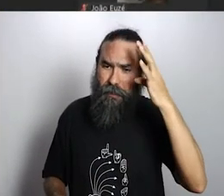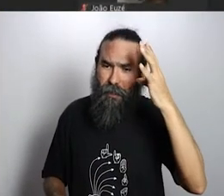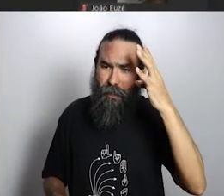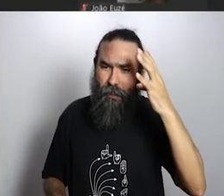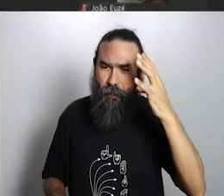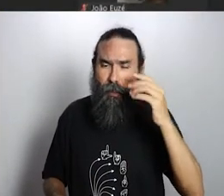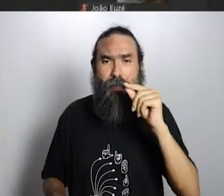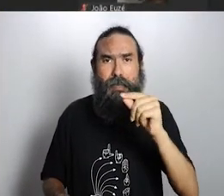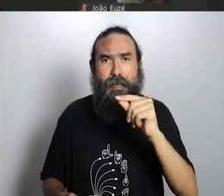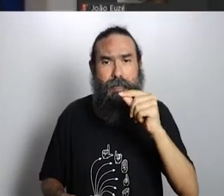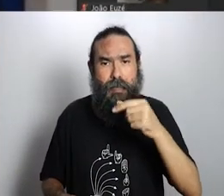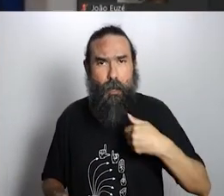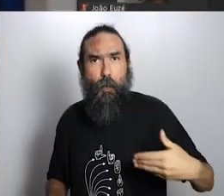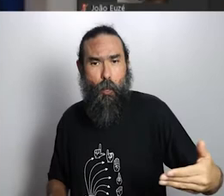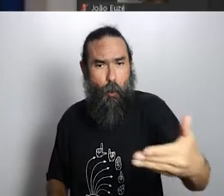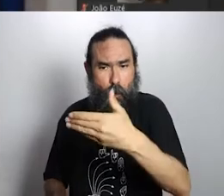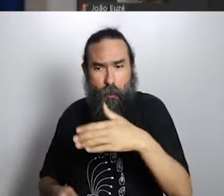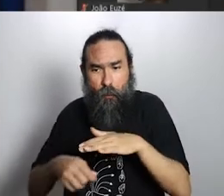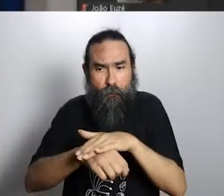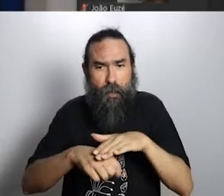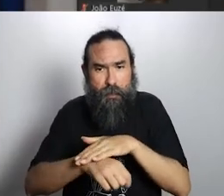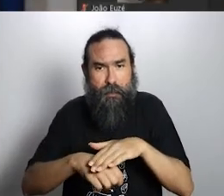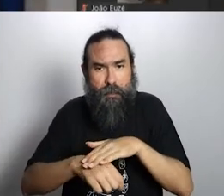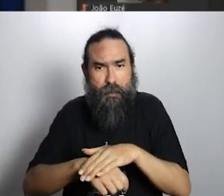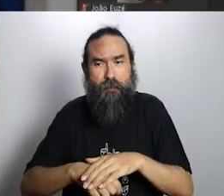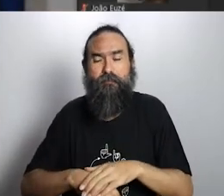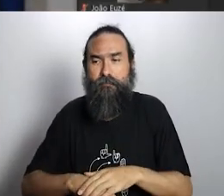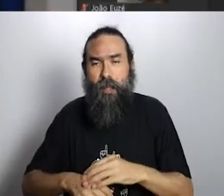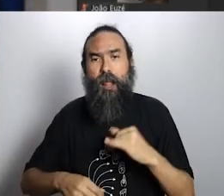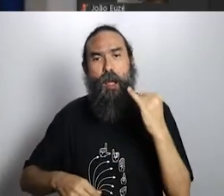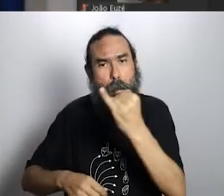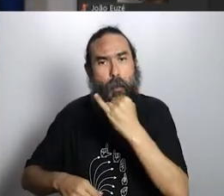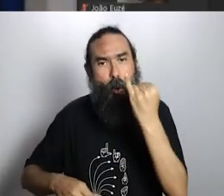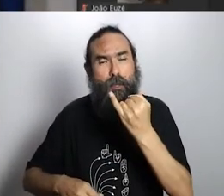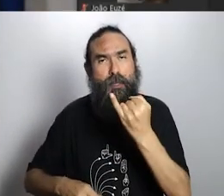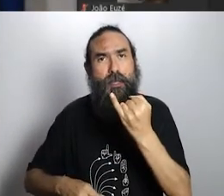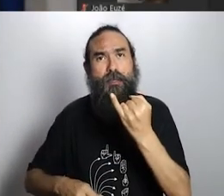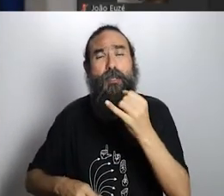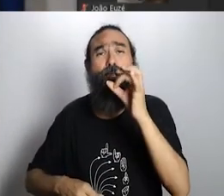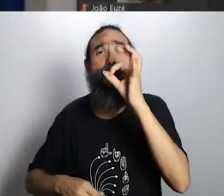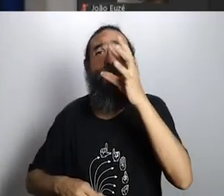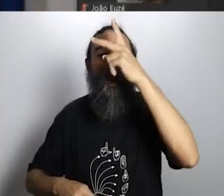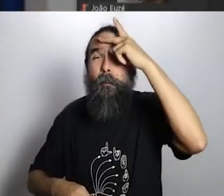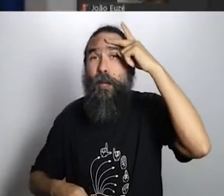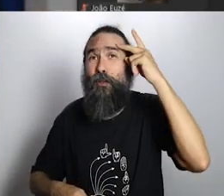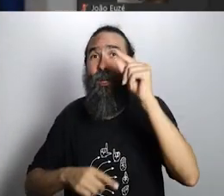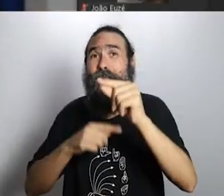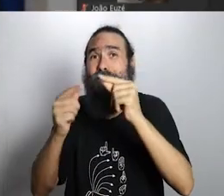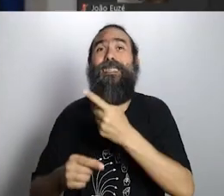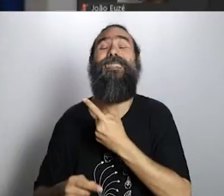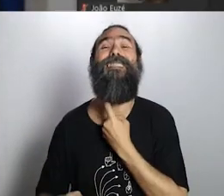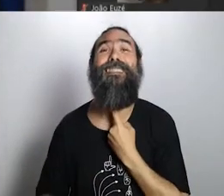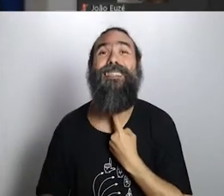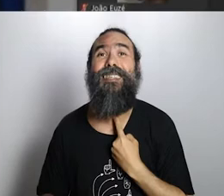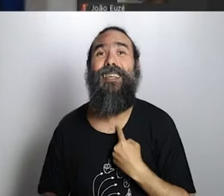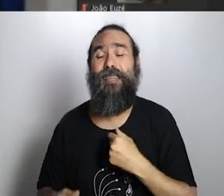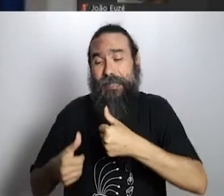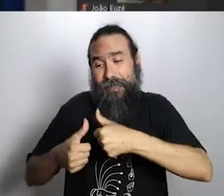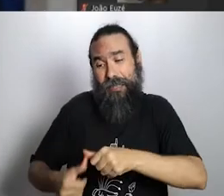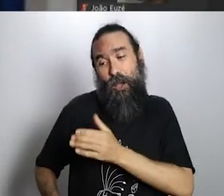conversa, ela cabe, porque eu acho que a gente está com o coração aberto para ouvir essas coisas. E a gente